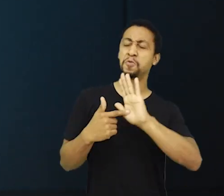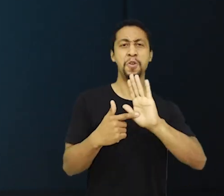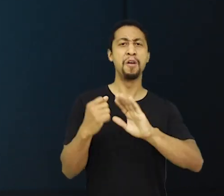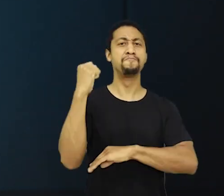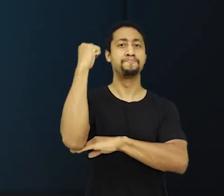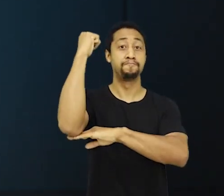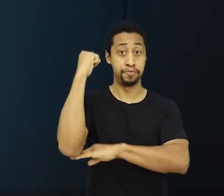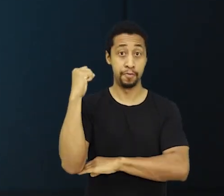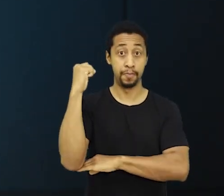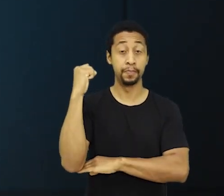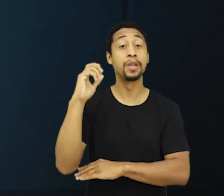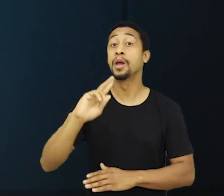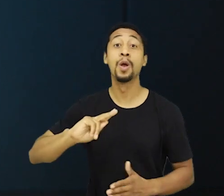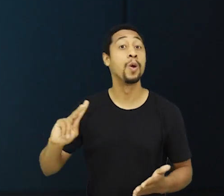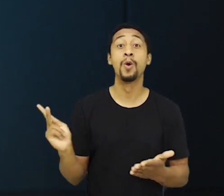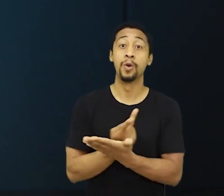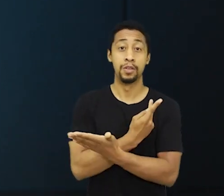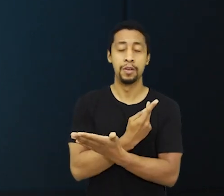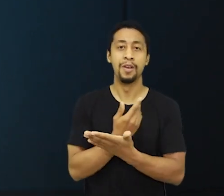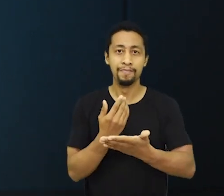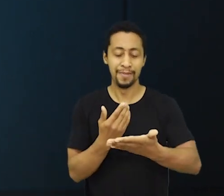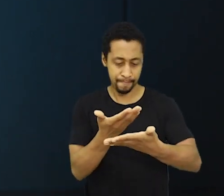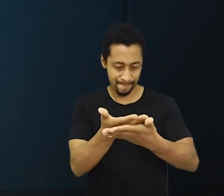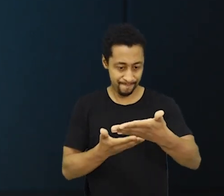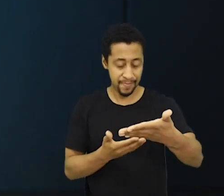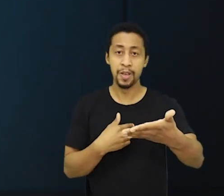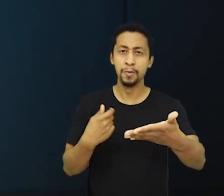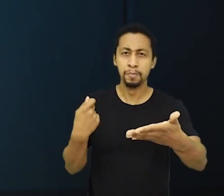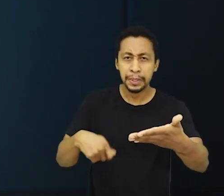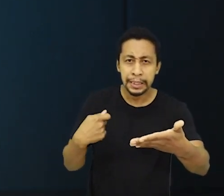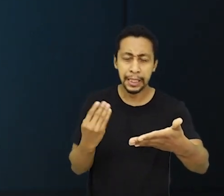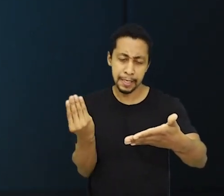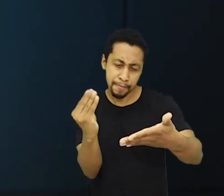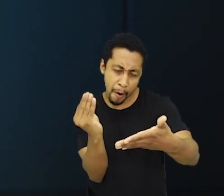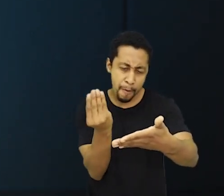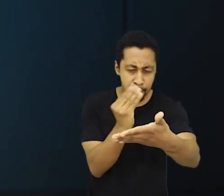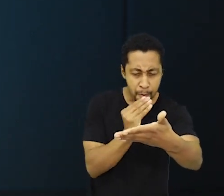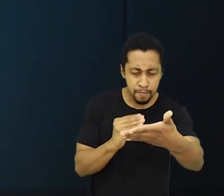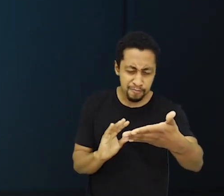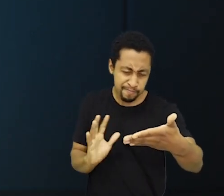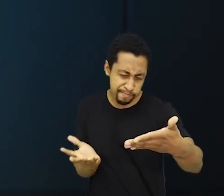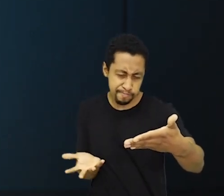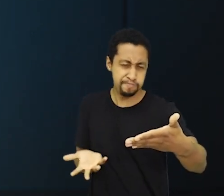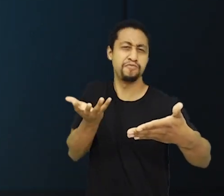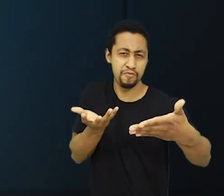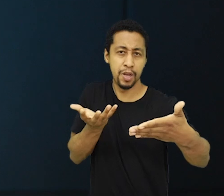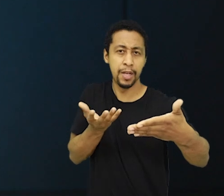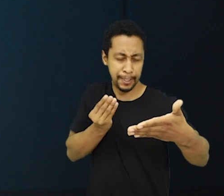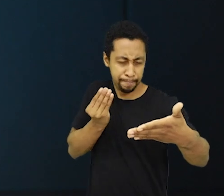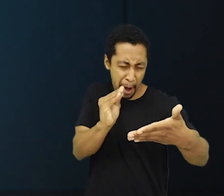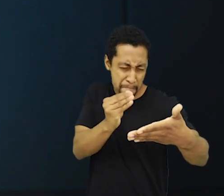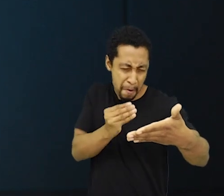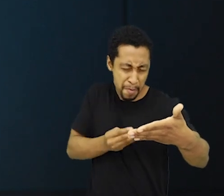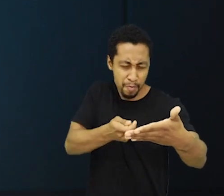Aí, então, foi que eu tive que dar uma roupagem na sentença de maior envergadura